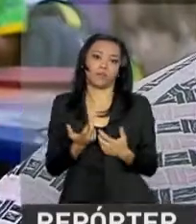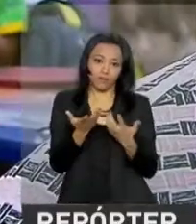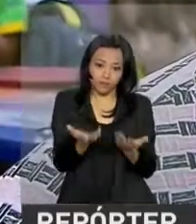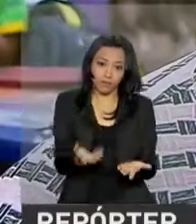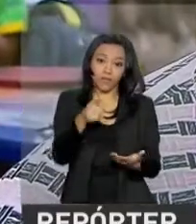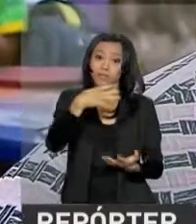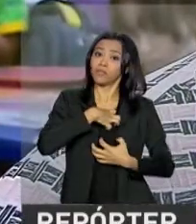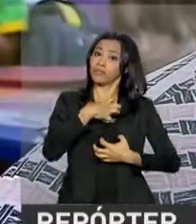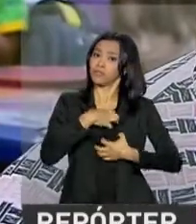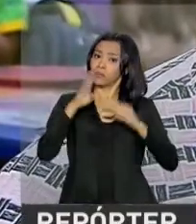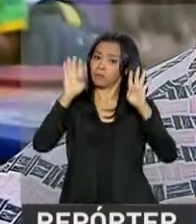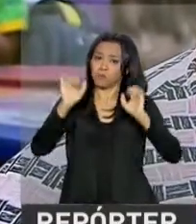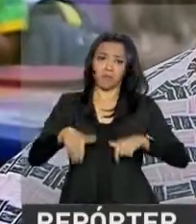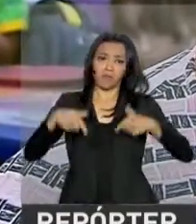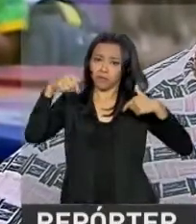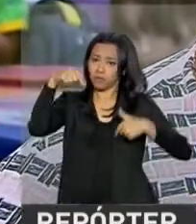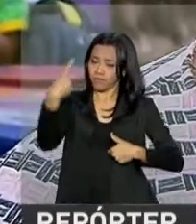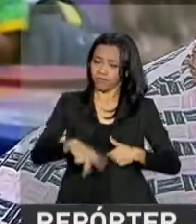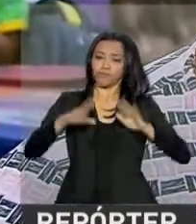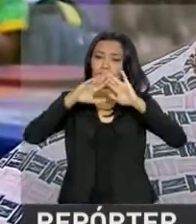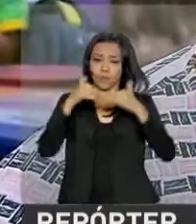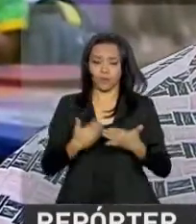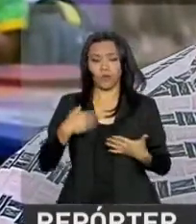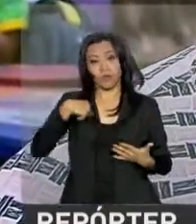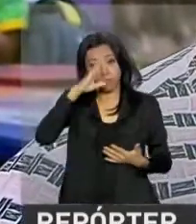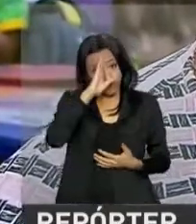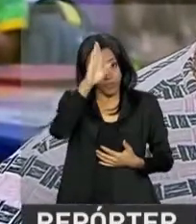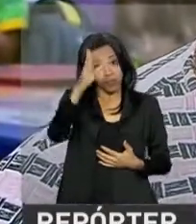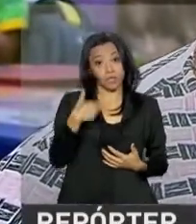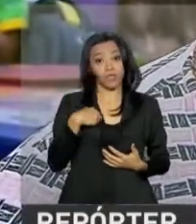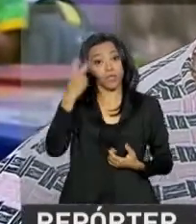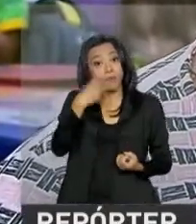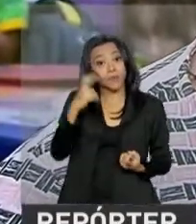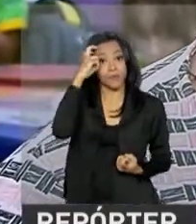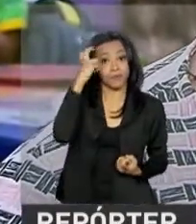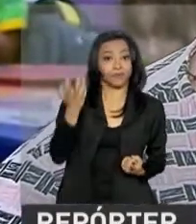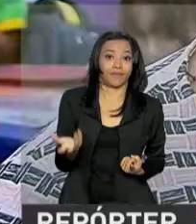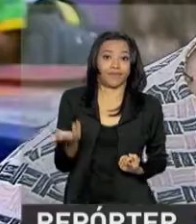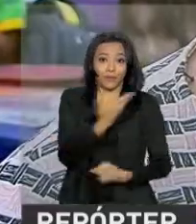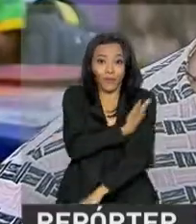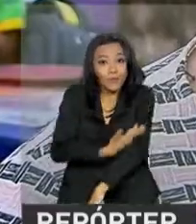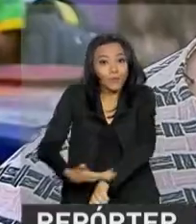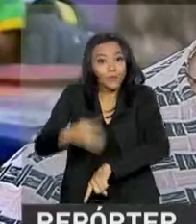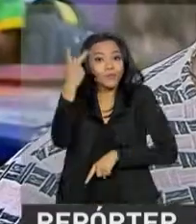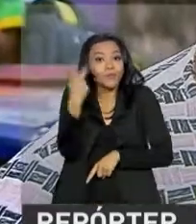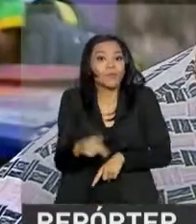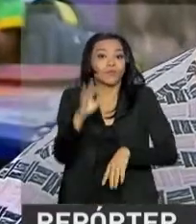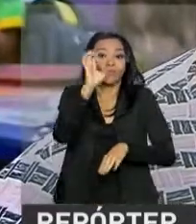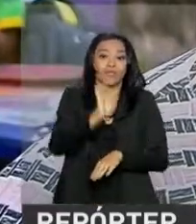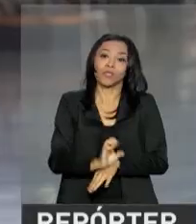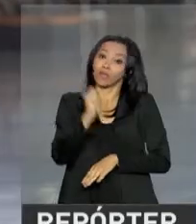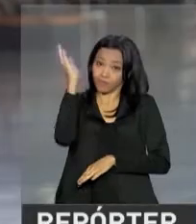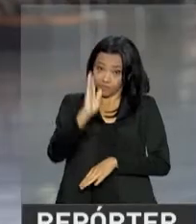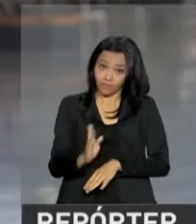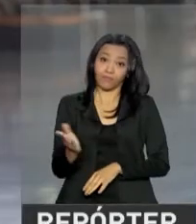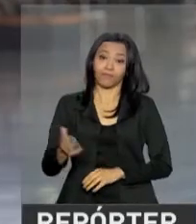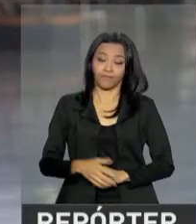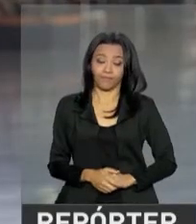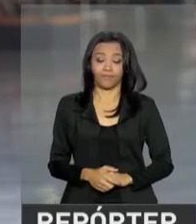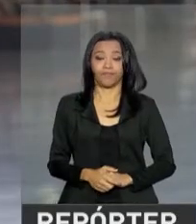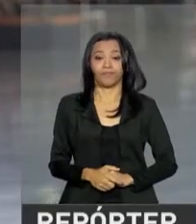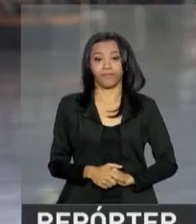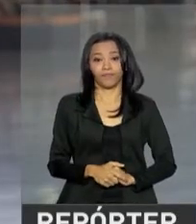sentem bem aqui na escola, principalmente em relação à cultura, né, do nosso estado e do nosso país.